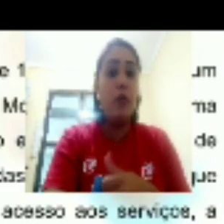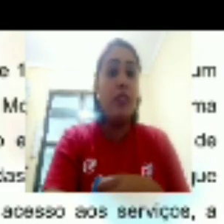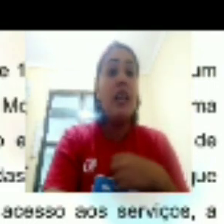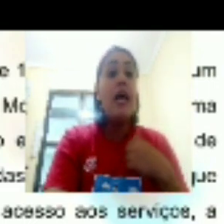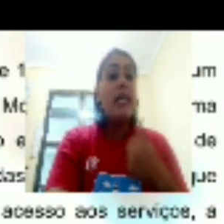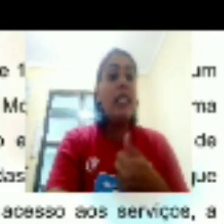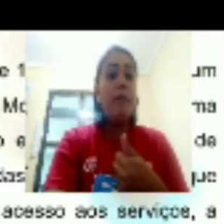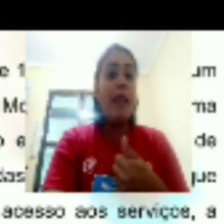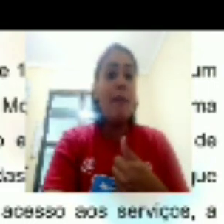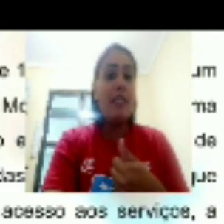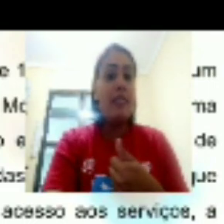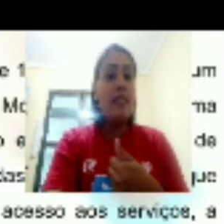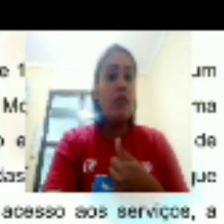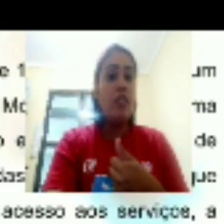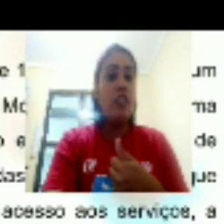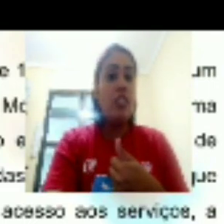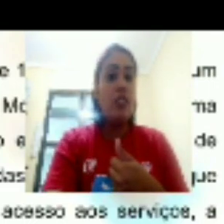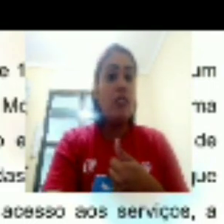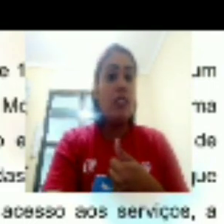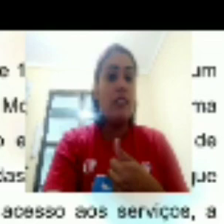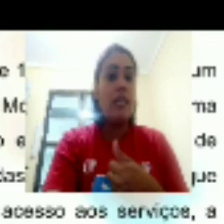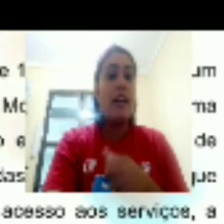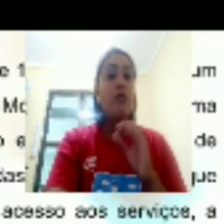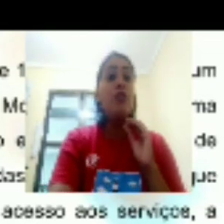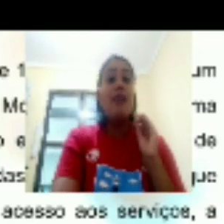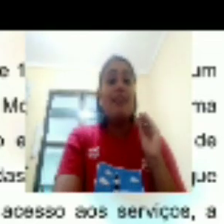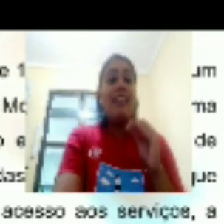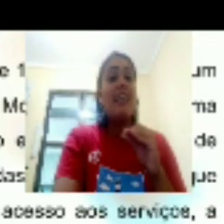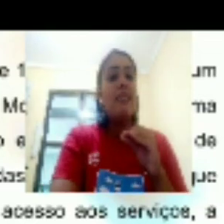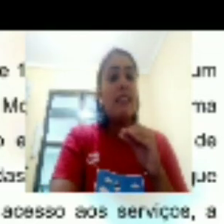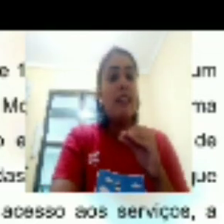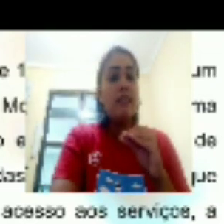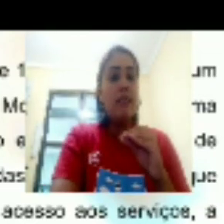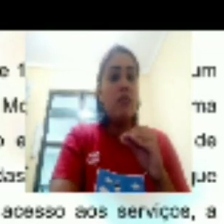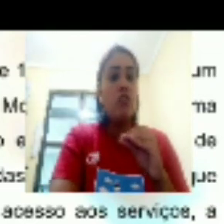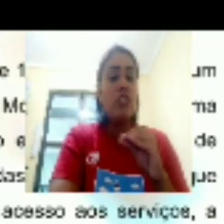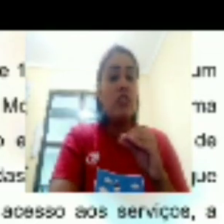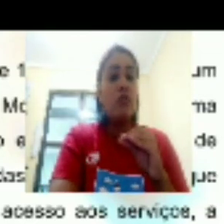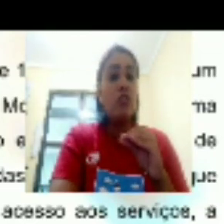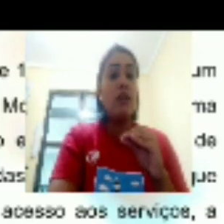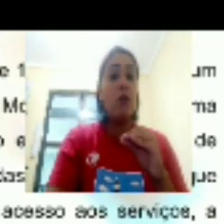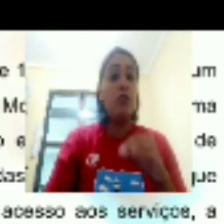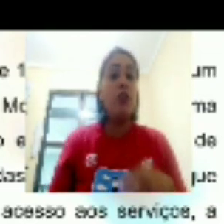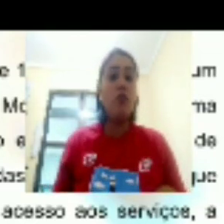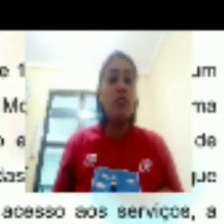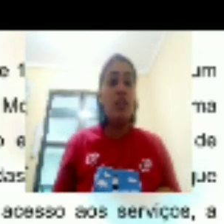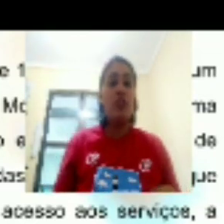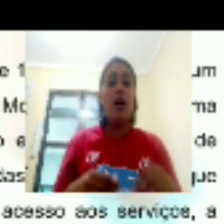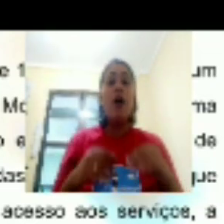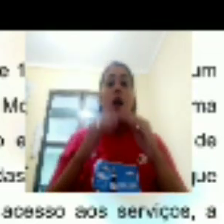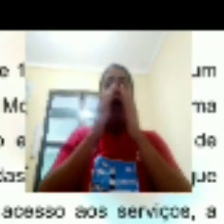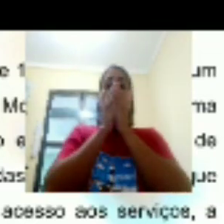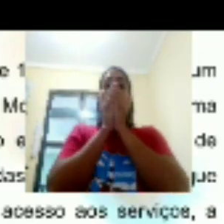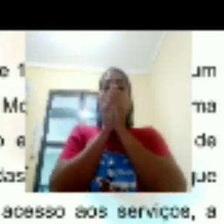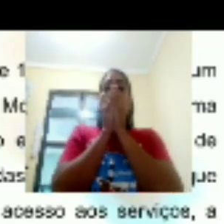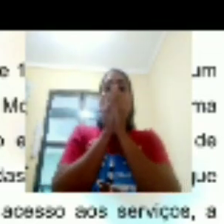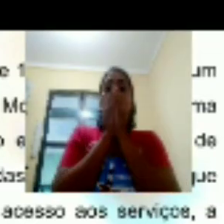de saúde, implementação de distritos sanitários, descentralização das ações de saúde, ou seja,